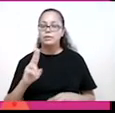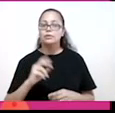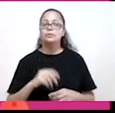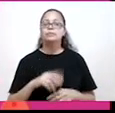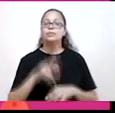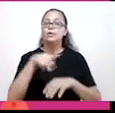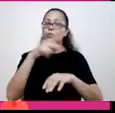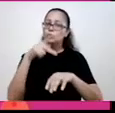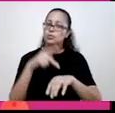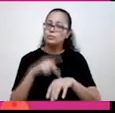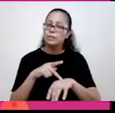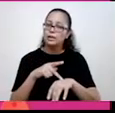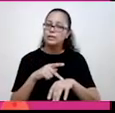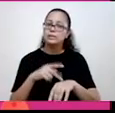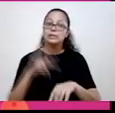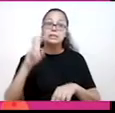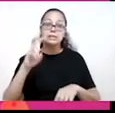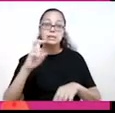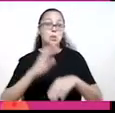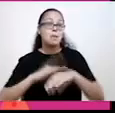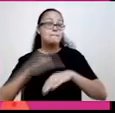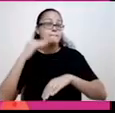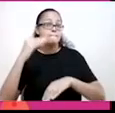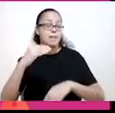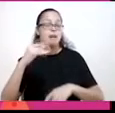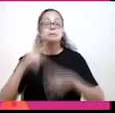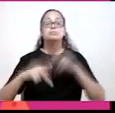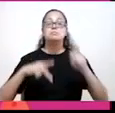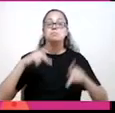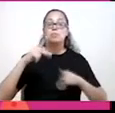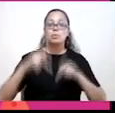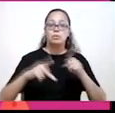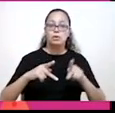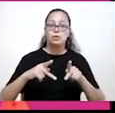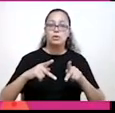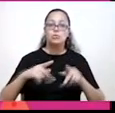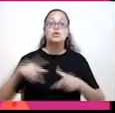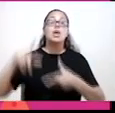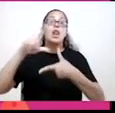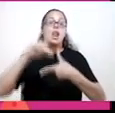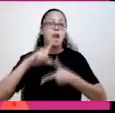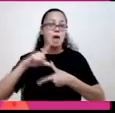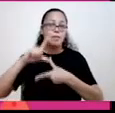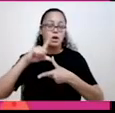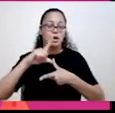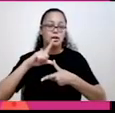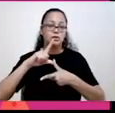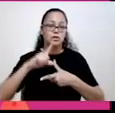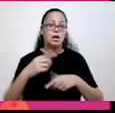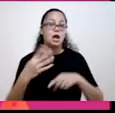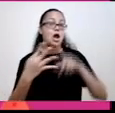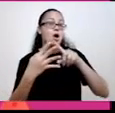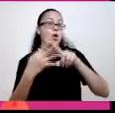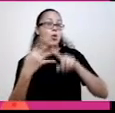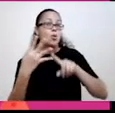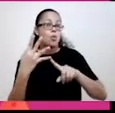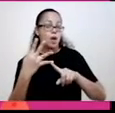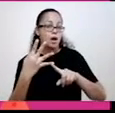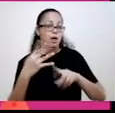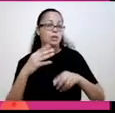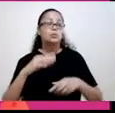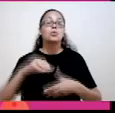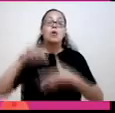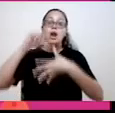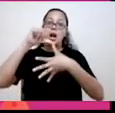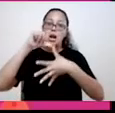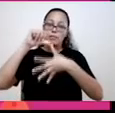esses países aqui são os 5 países mais populosos aí, né, da América Latina. 4 deles estão na América do Sul